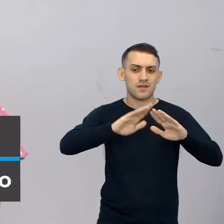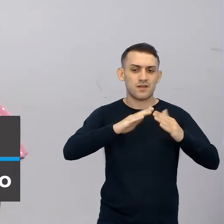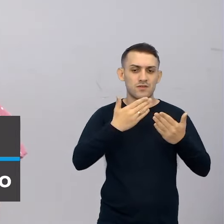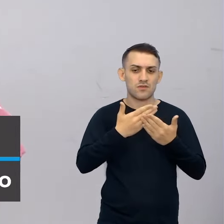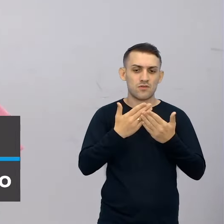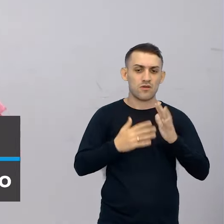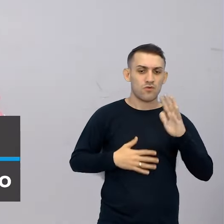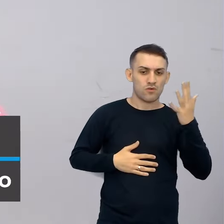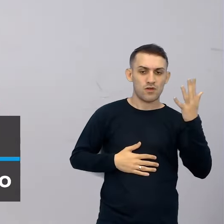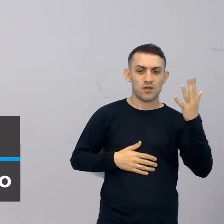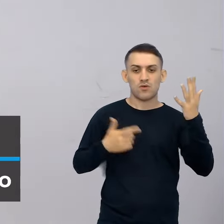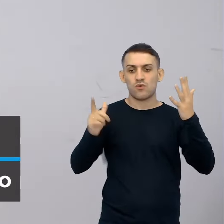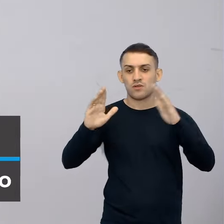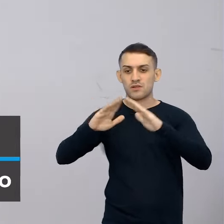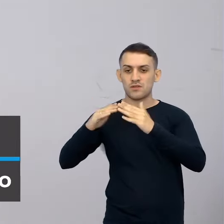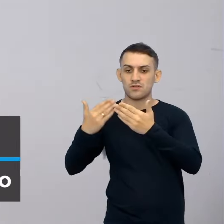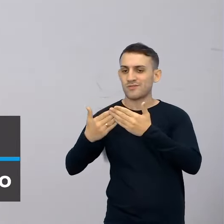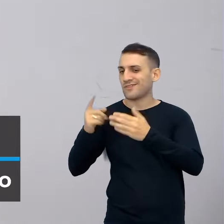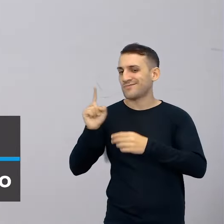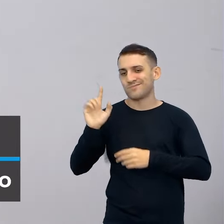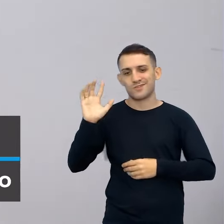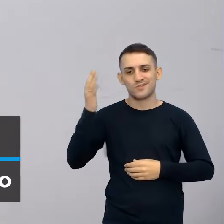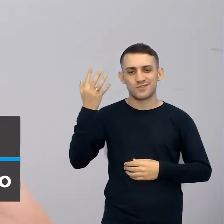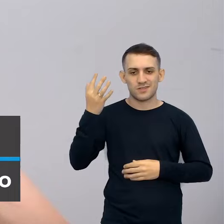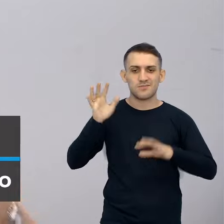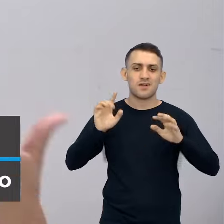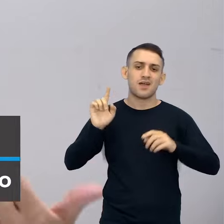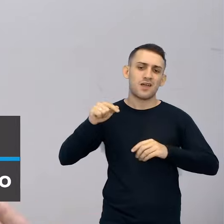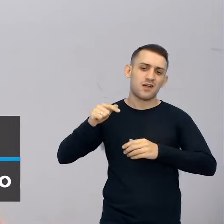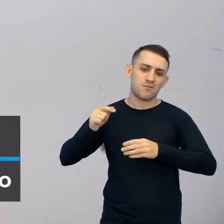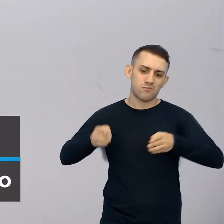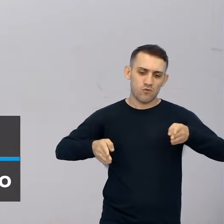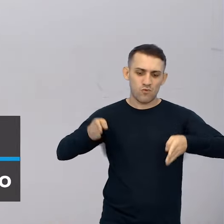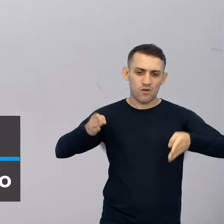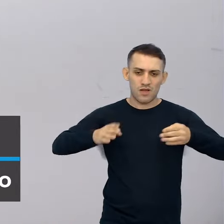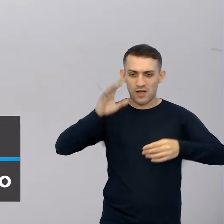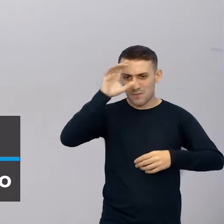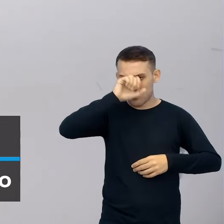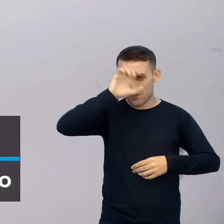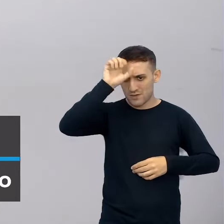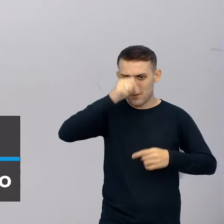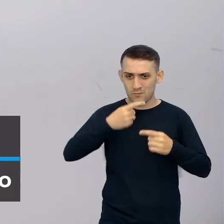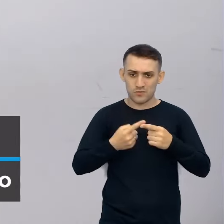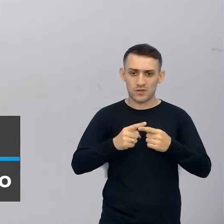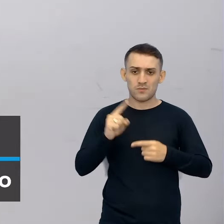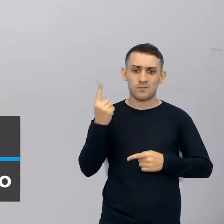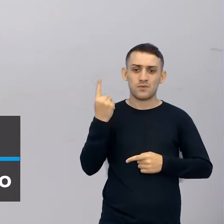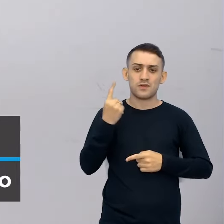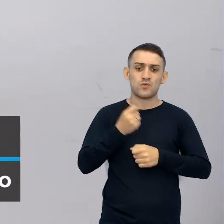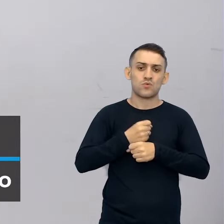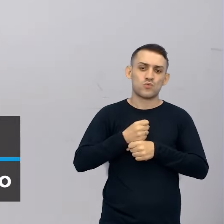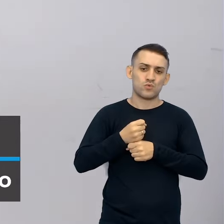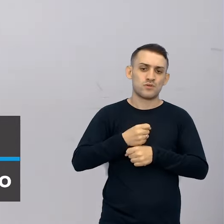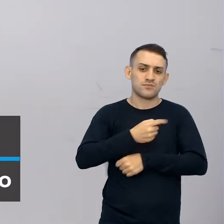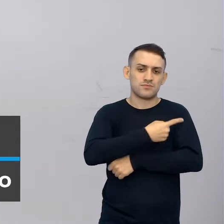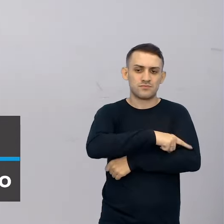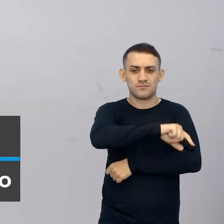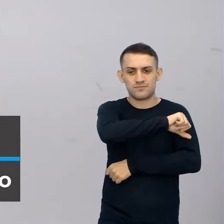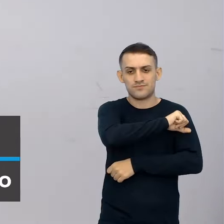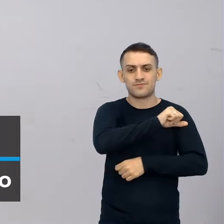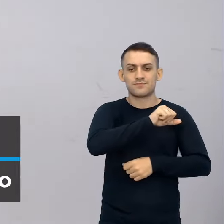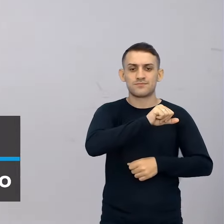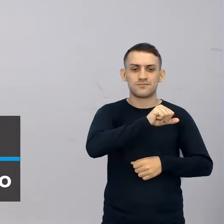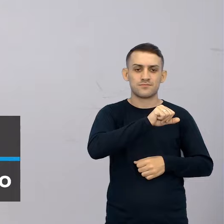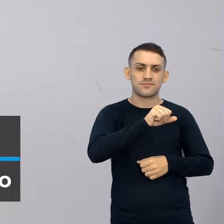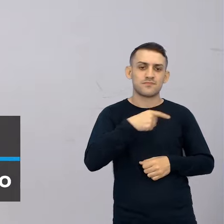escola que acontece menos, tem escola que talvez não aconteça, mas é um processo de aprendizagem, é o nosso primeiro ano, com os anos iniciais, né? E aí, eu vou